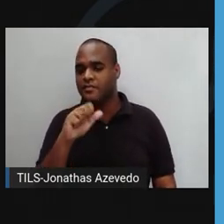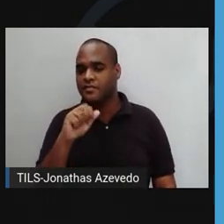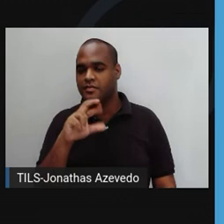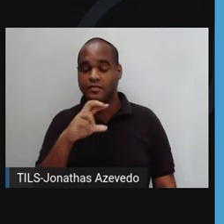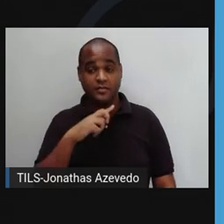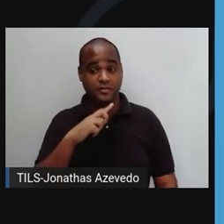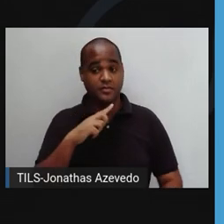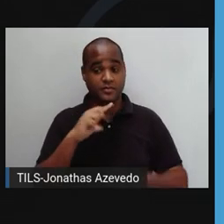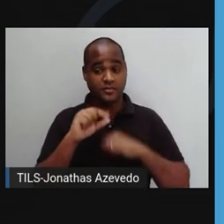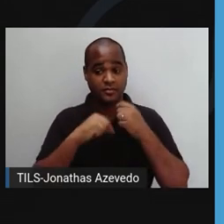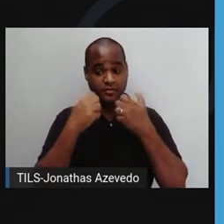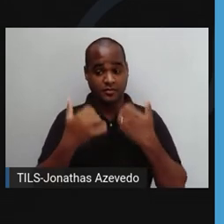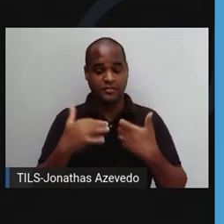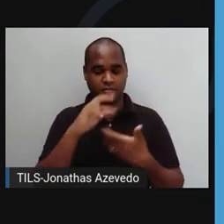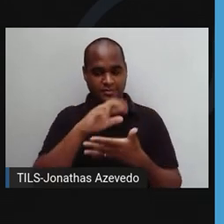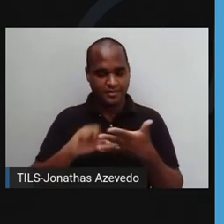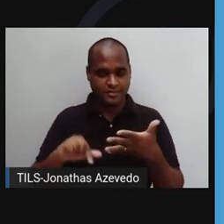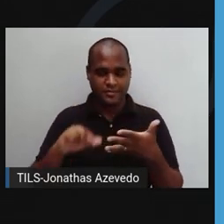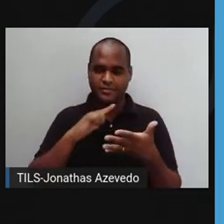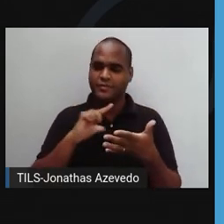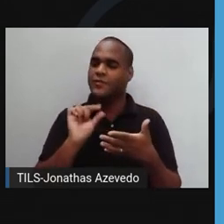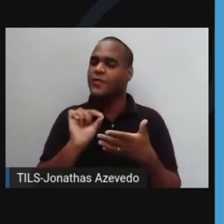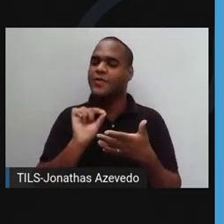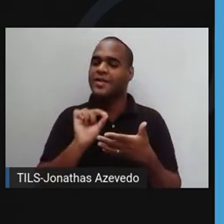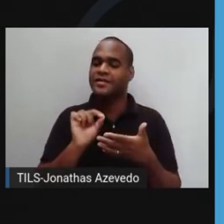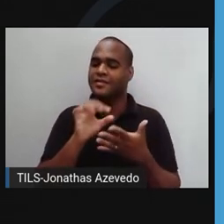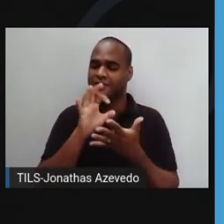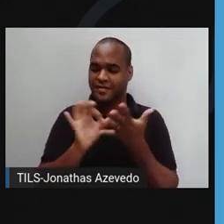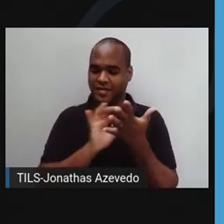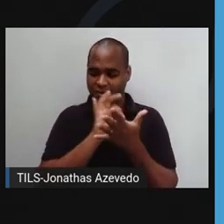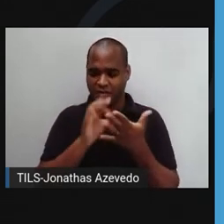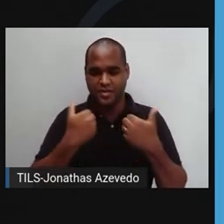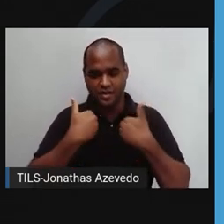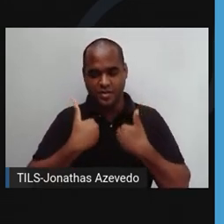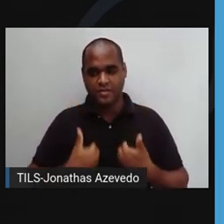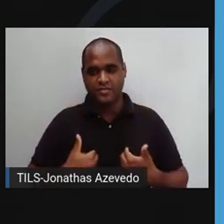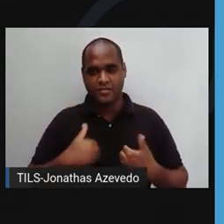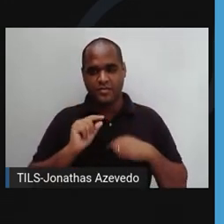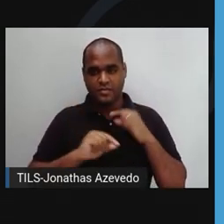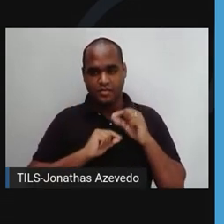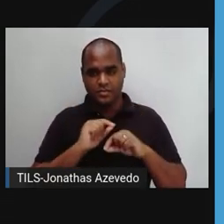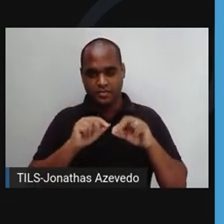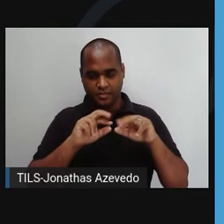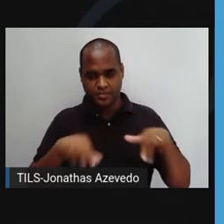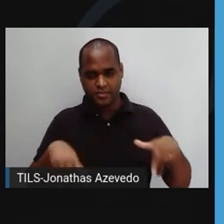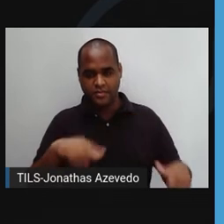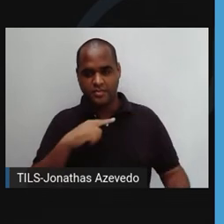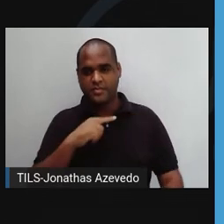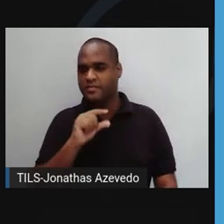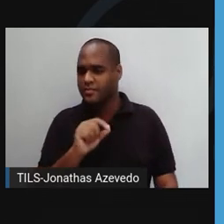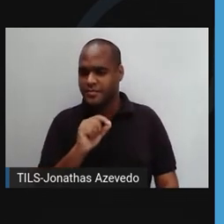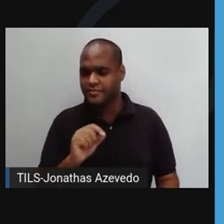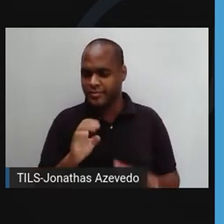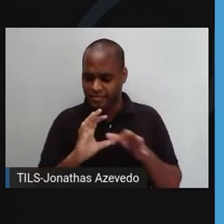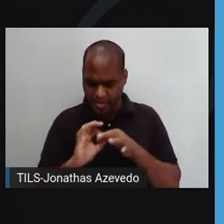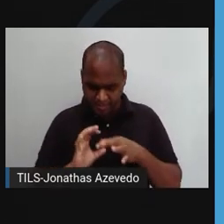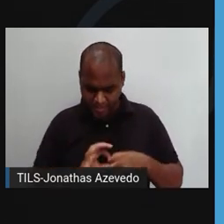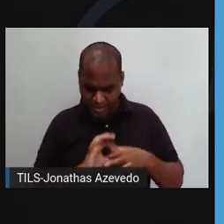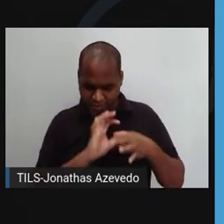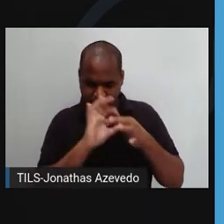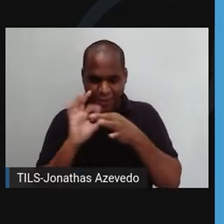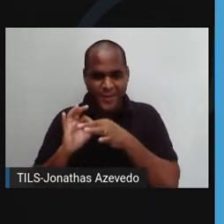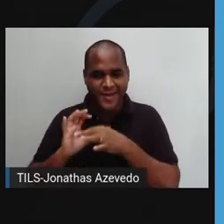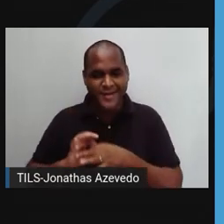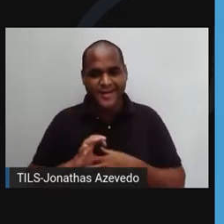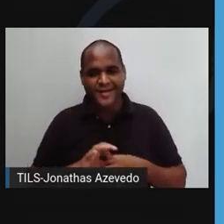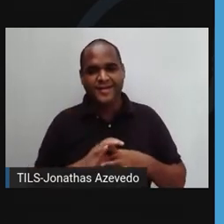que alcança cada célula do corpo. Se todos os vasos sanguíneos pudessem ser esticados e conectados um no outro, formando uma linha reta,